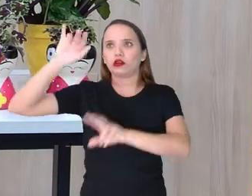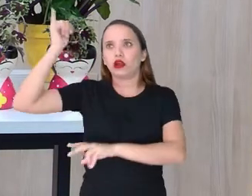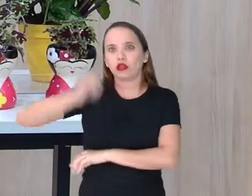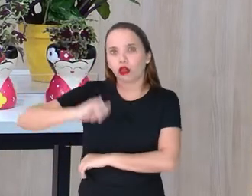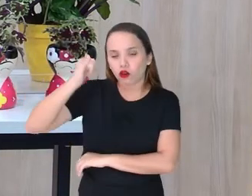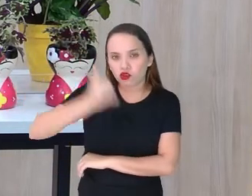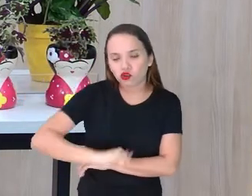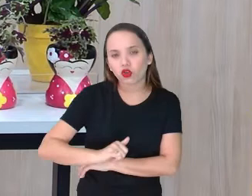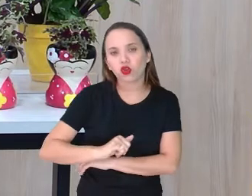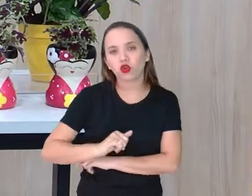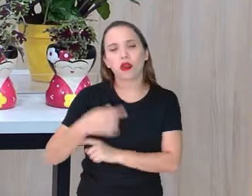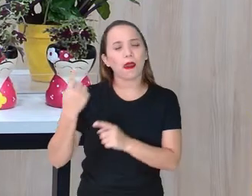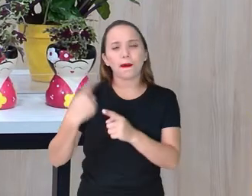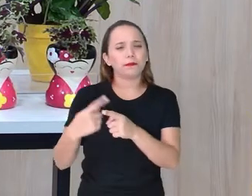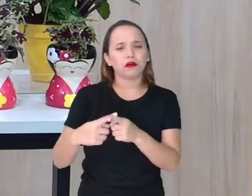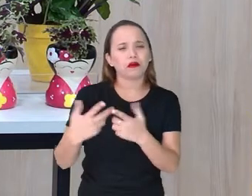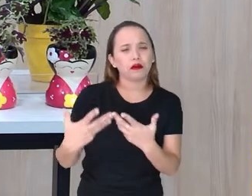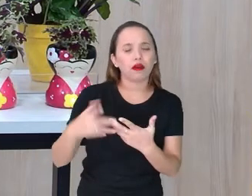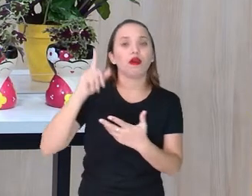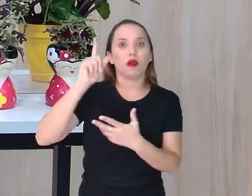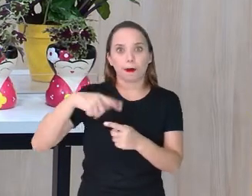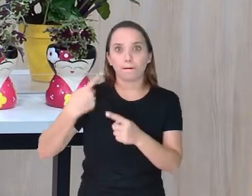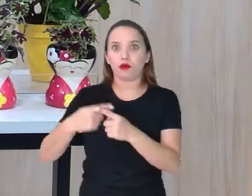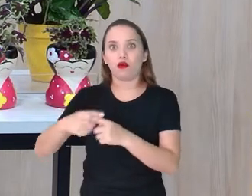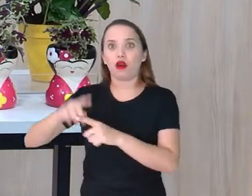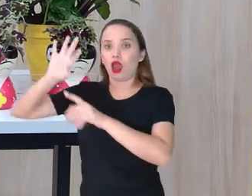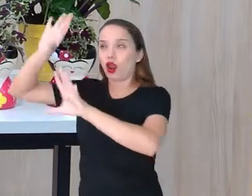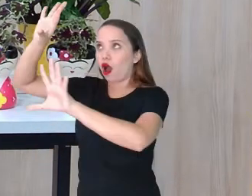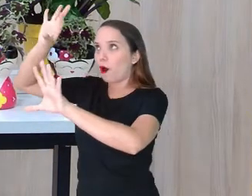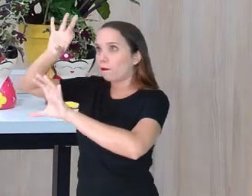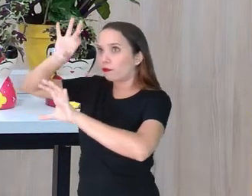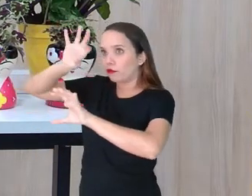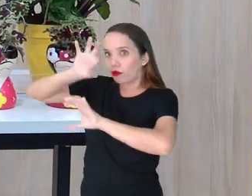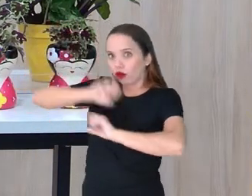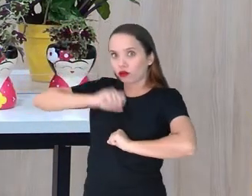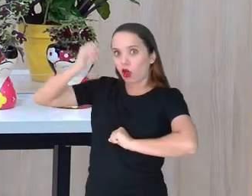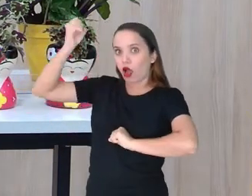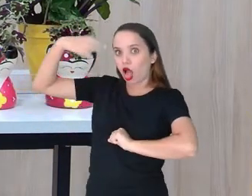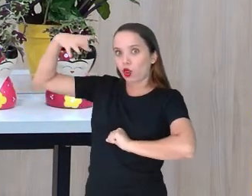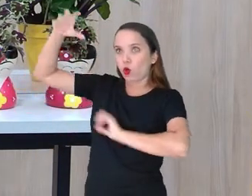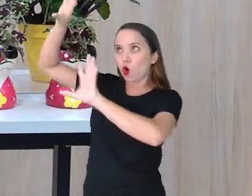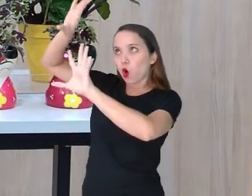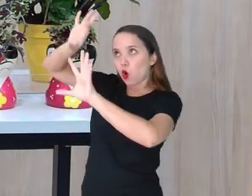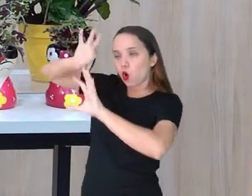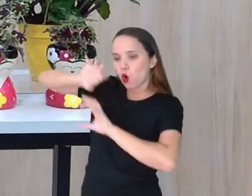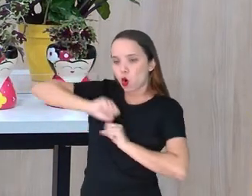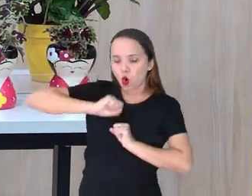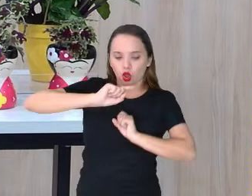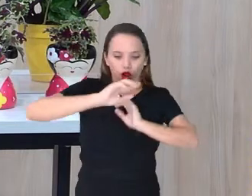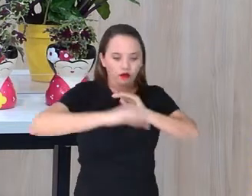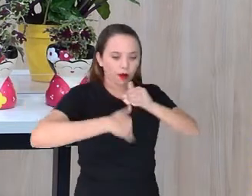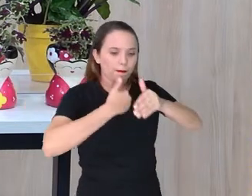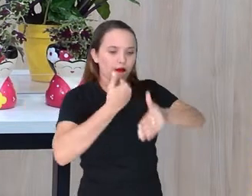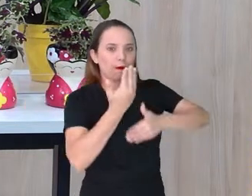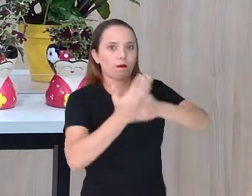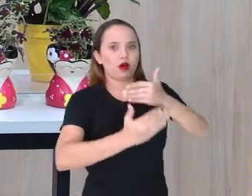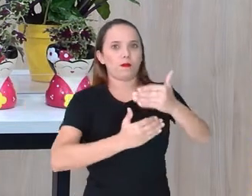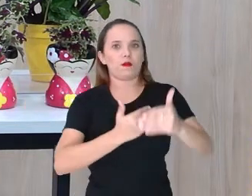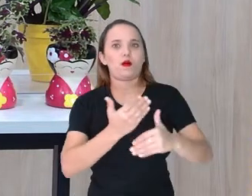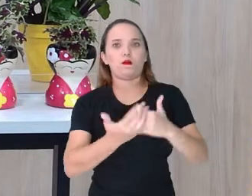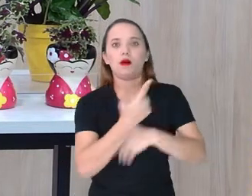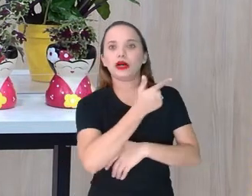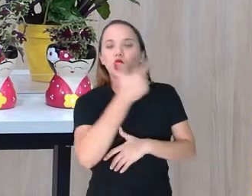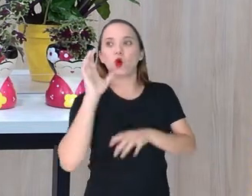eles absorvem a luz solar e vão passando os nutrientes de cada ser da cadeia alimentar. Então, realmente, ela